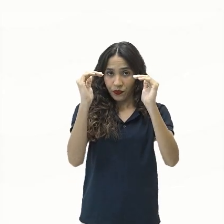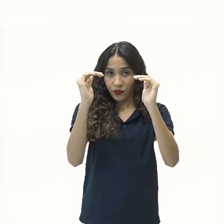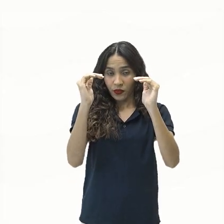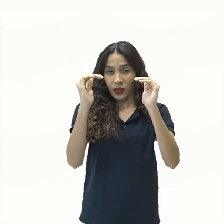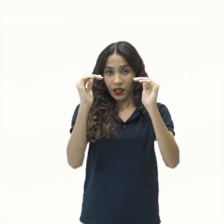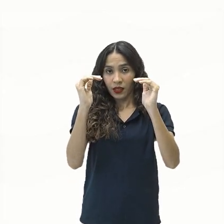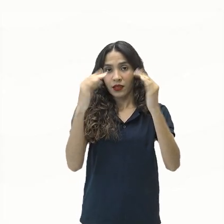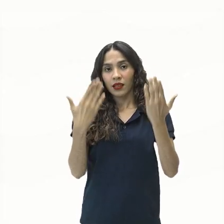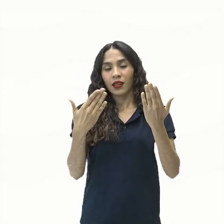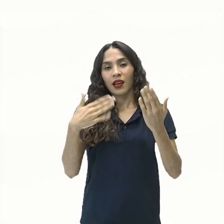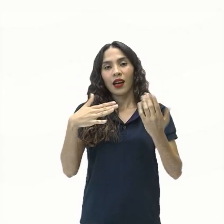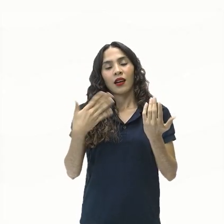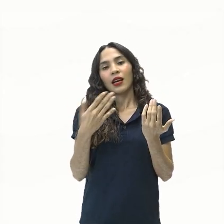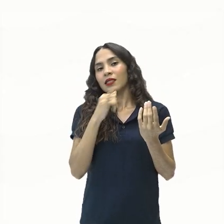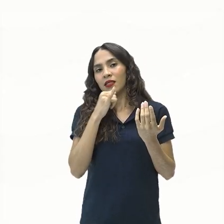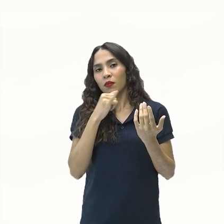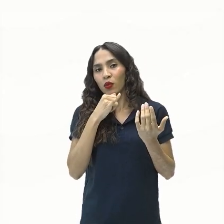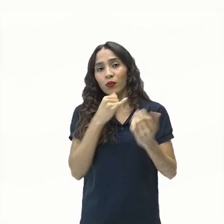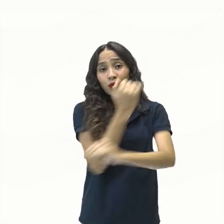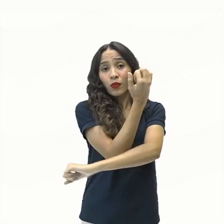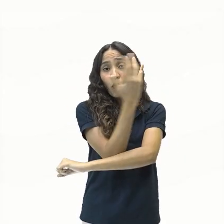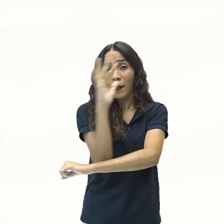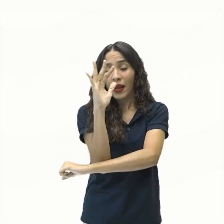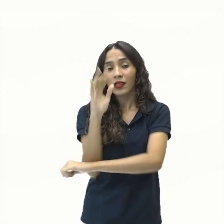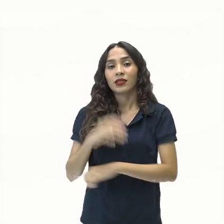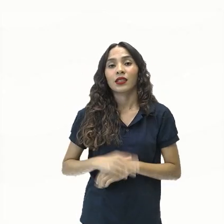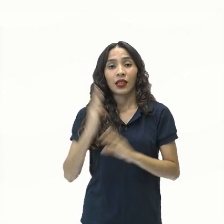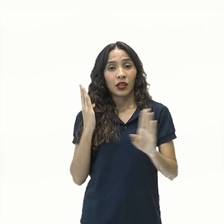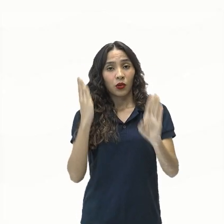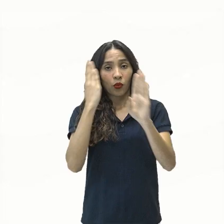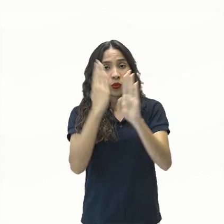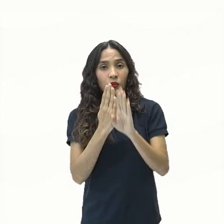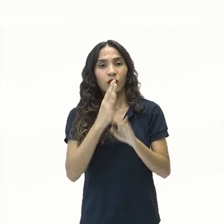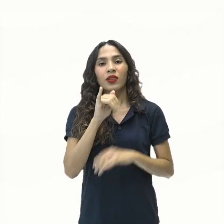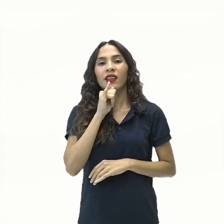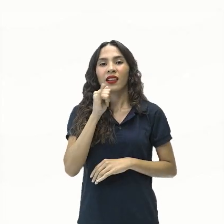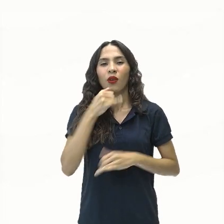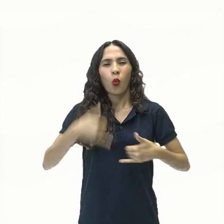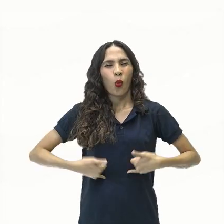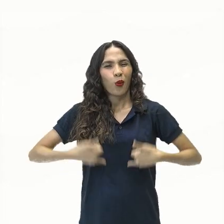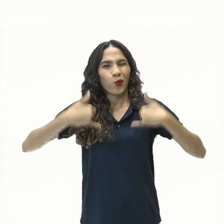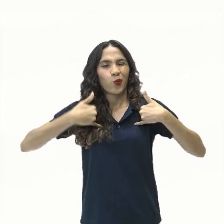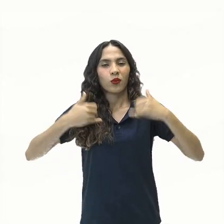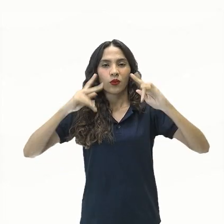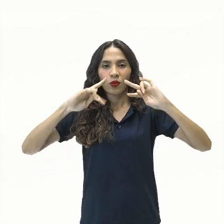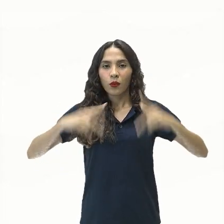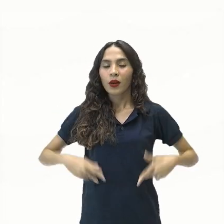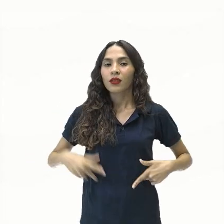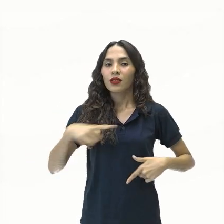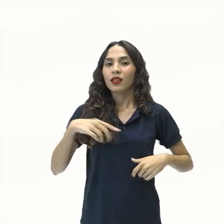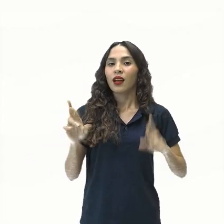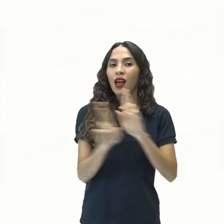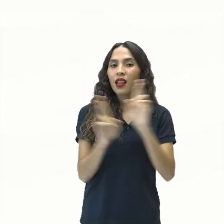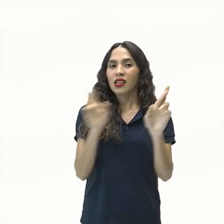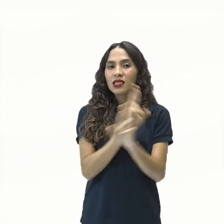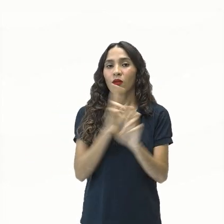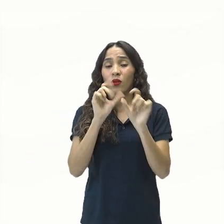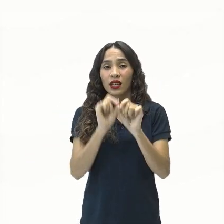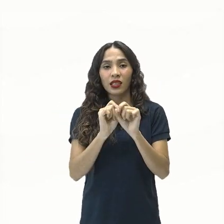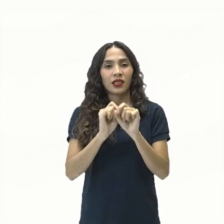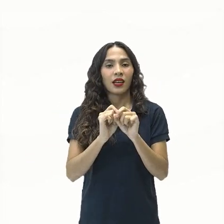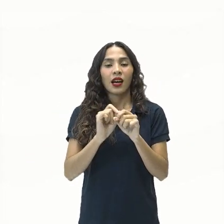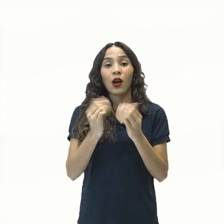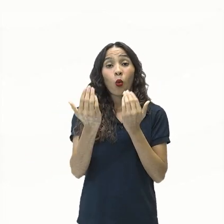fazem parte do ambiente, a gente identifica o ego humano relacionado ali, ó, aos outros